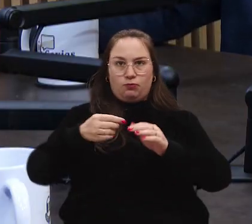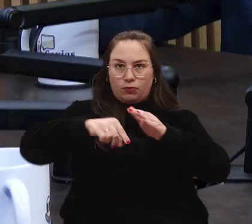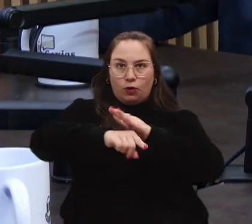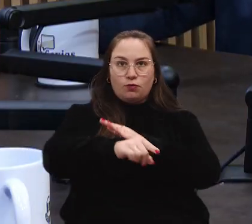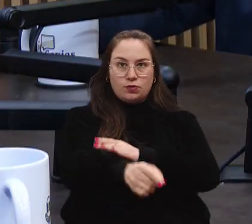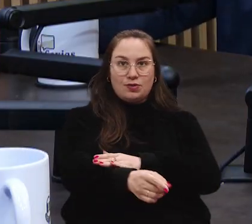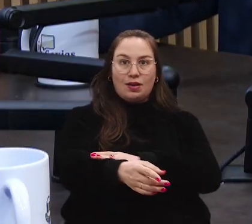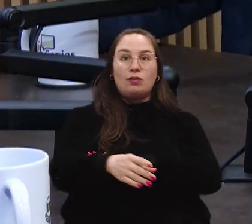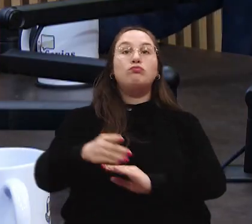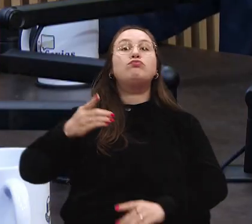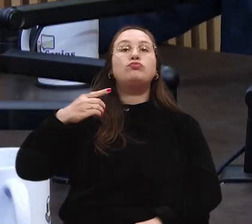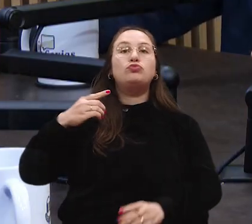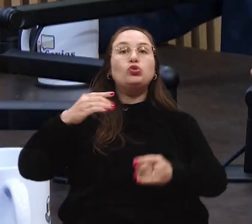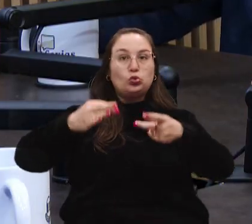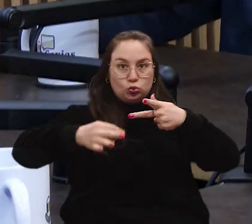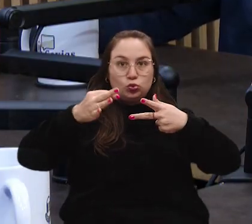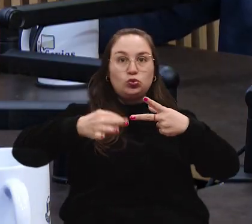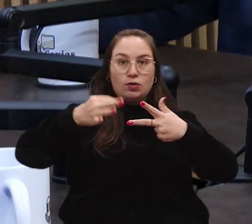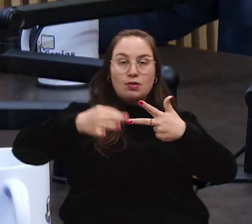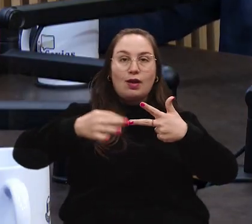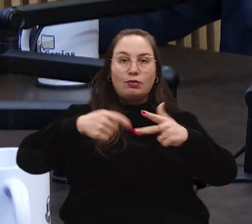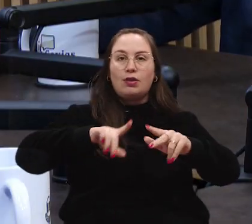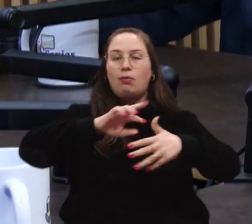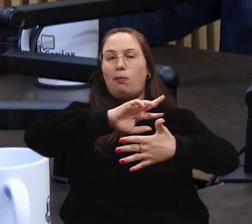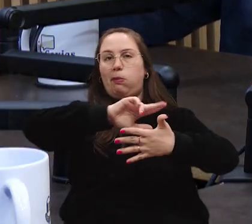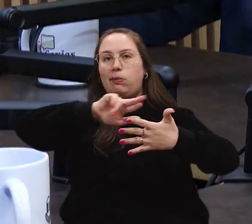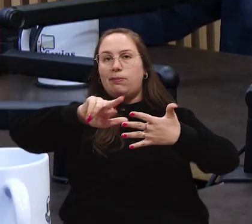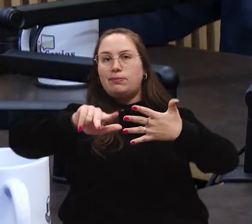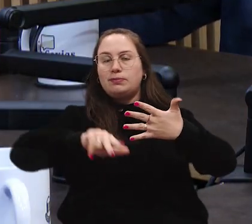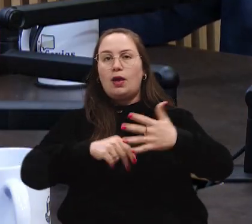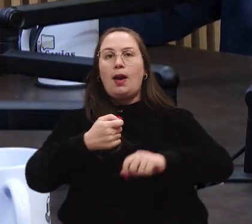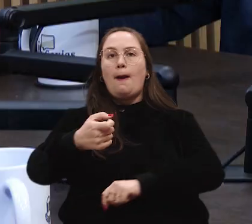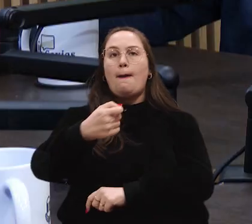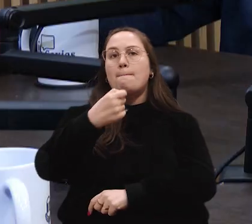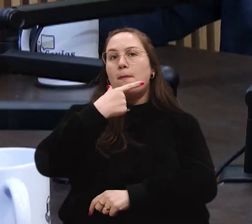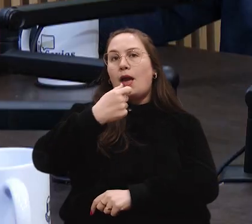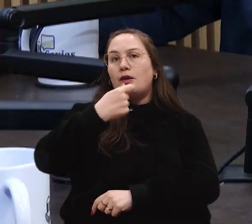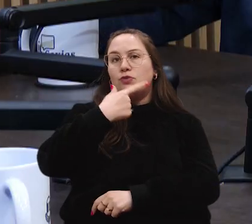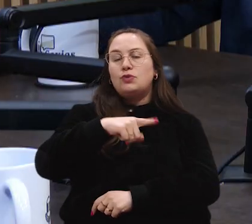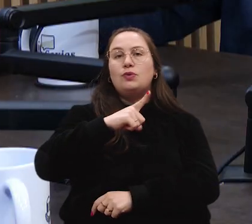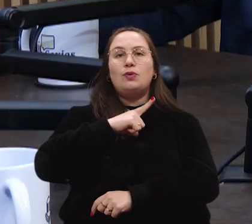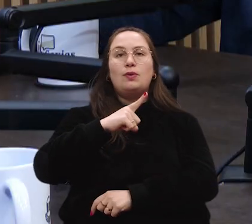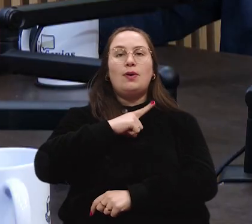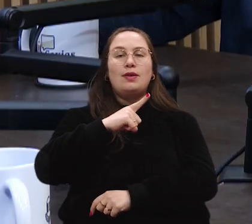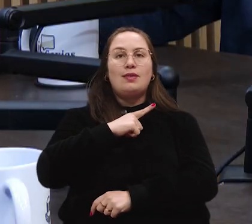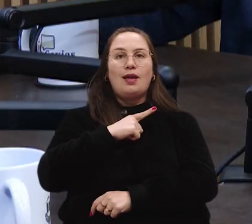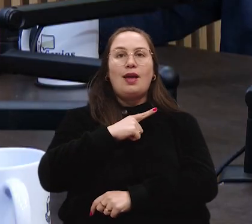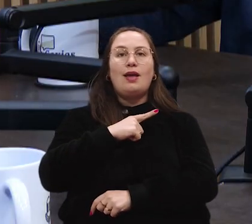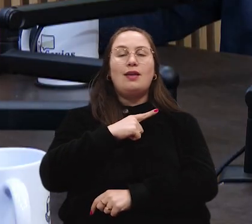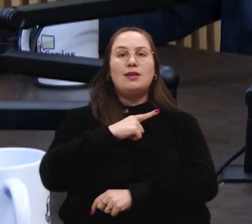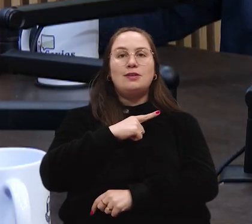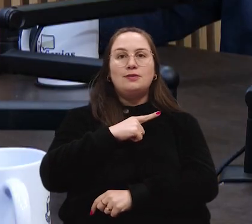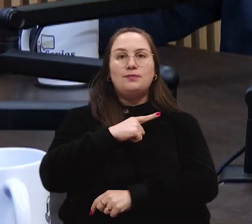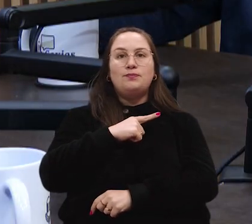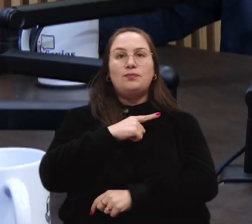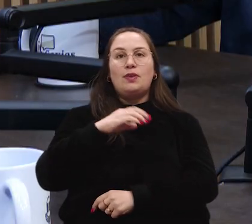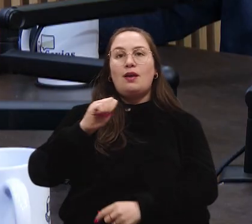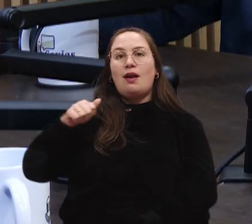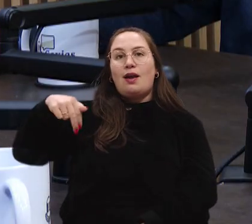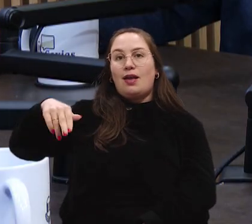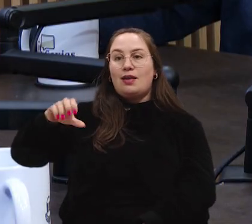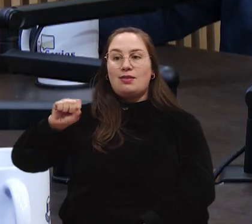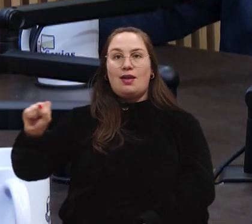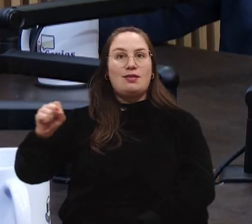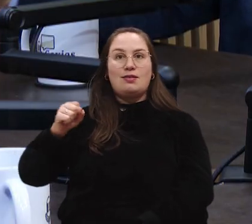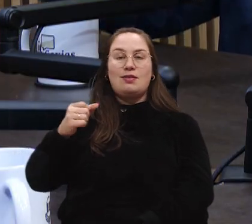gente judicializa. Tá? E tem várias questões. Né? Esse medicamento hoje tem muitos medicamentos que a própria INS